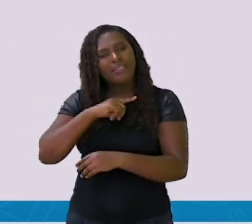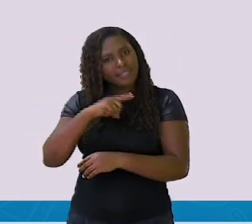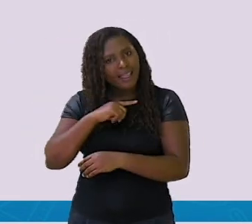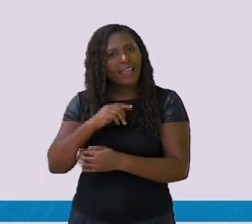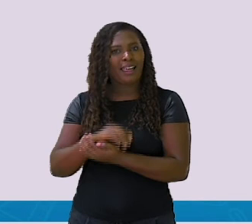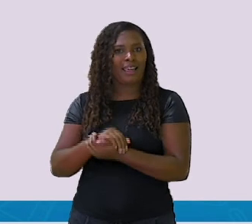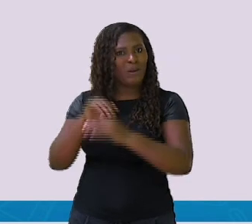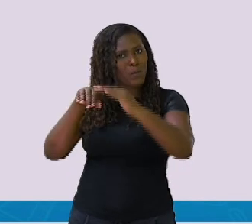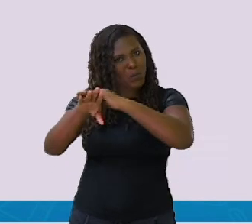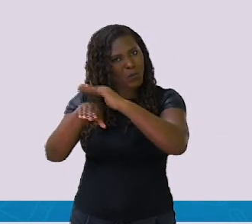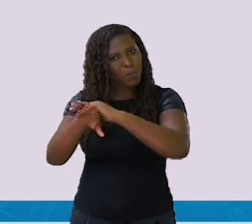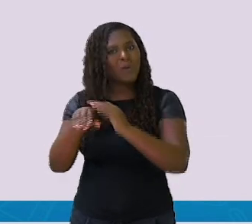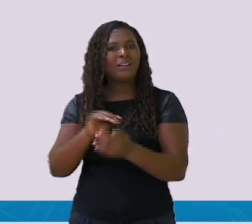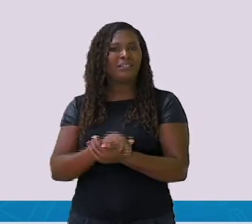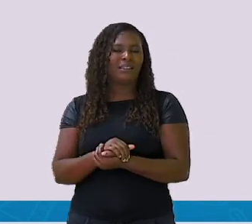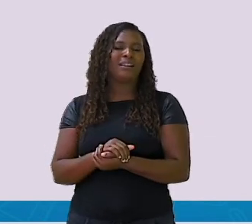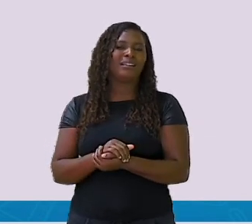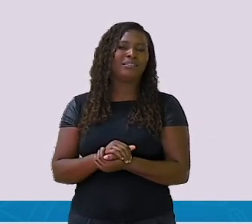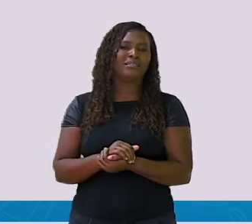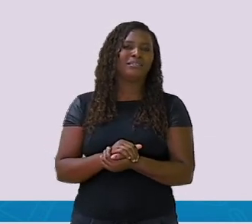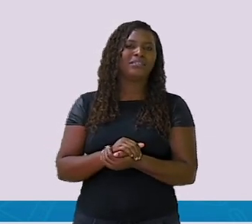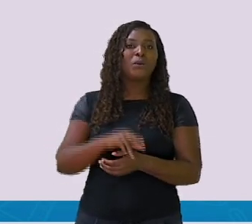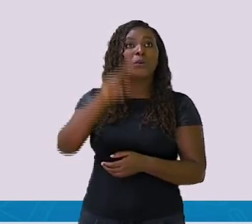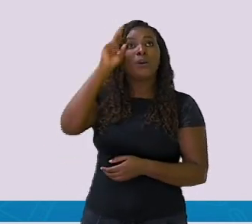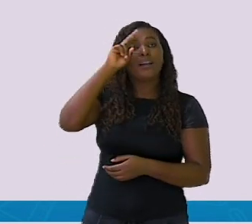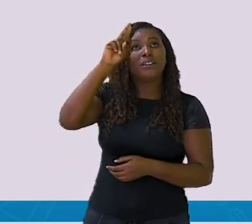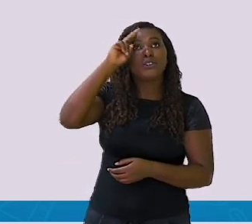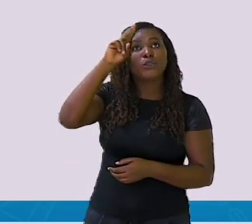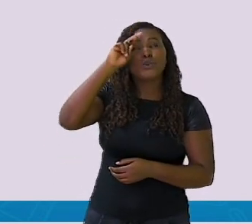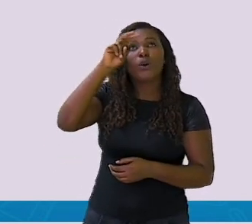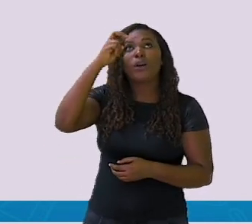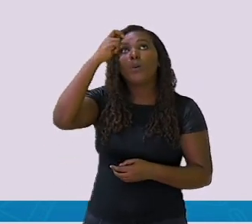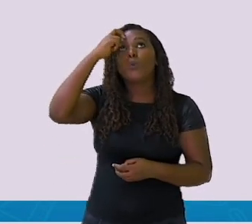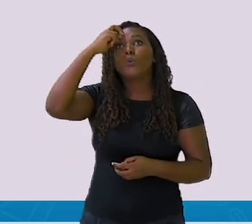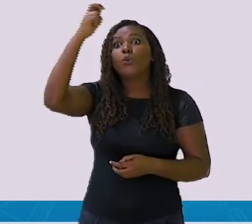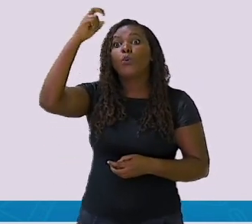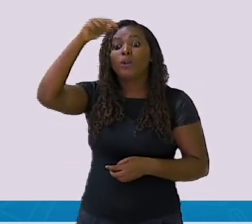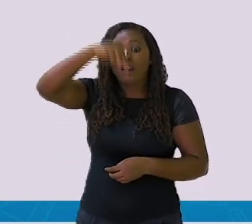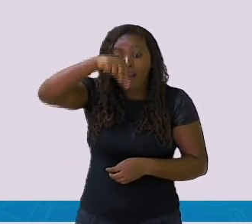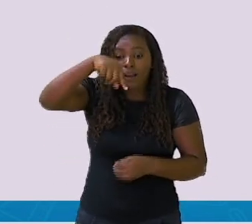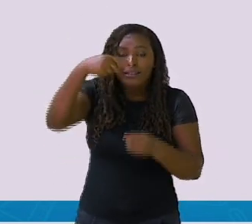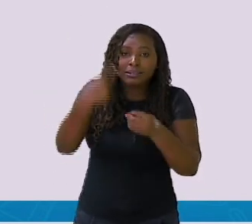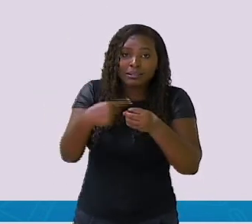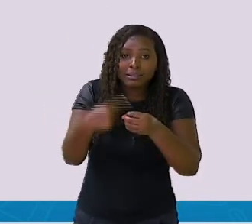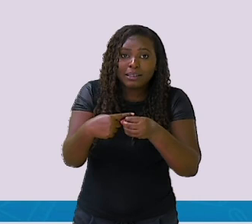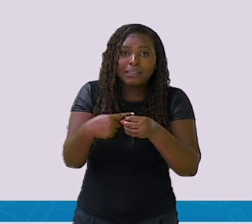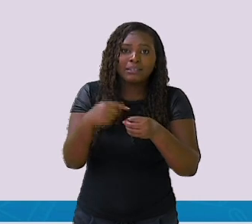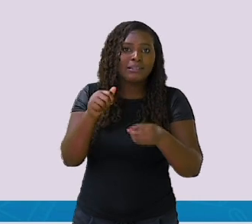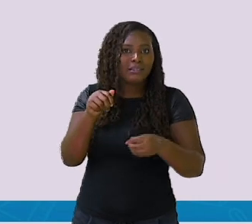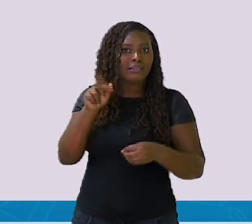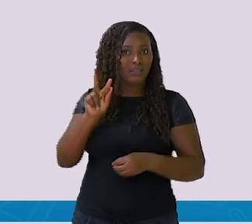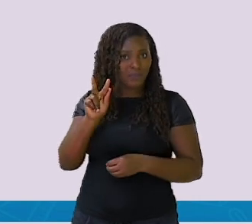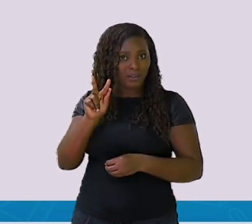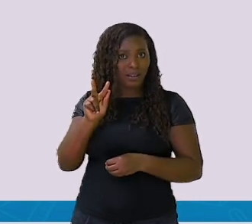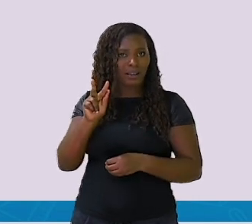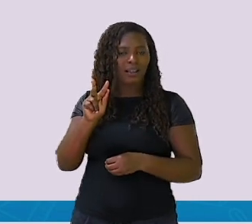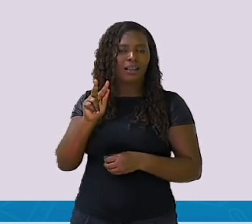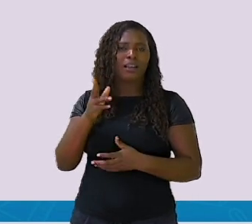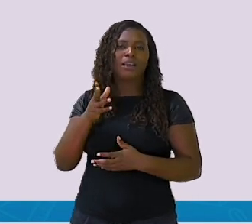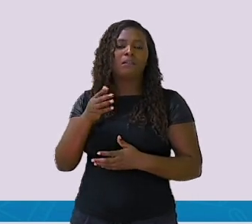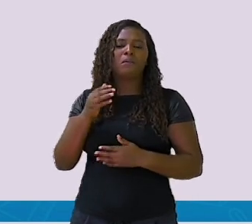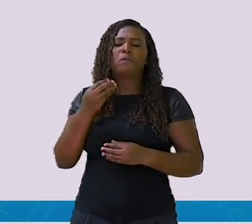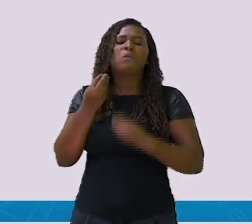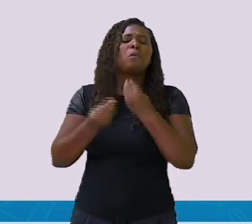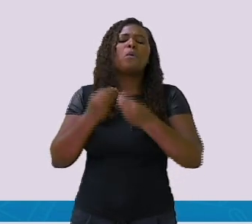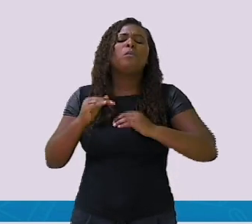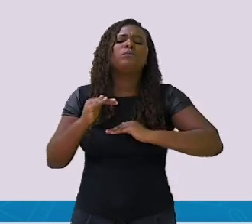tem aí toda uma história, todo um conhecimento da construção dessa cidade, como que essa cidade foi se desenvolvendo,